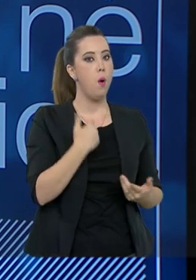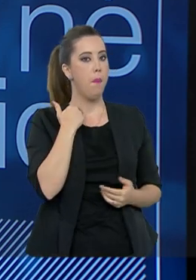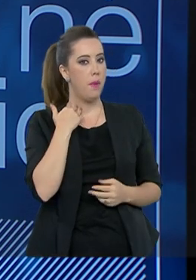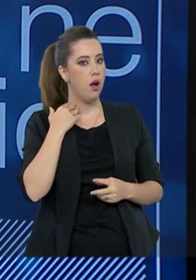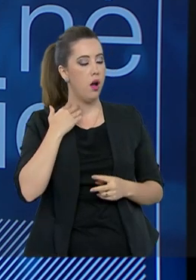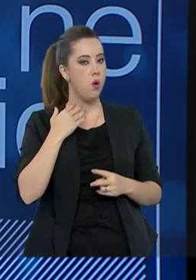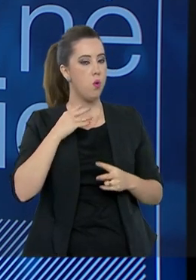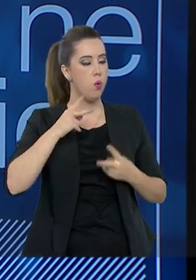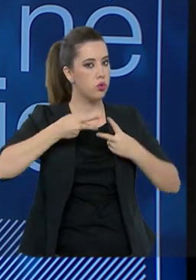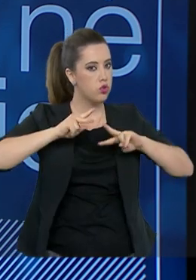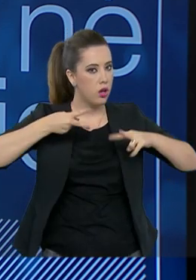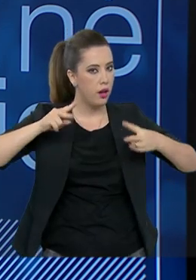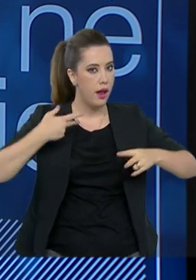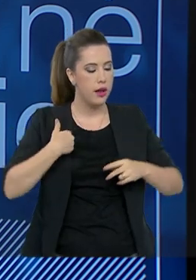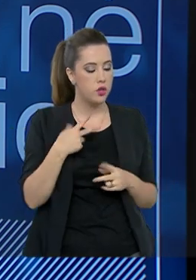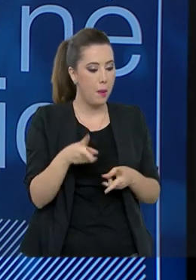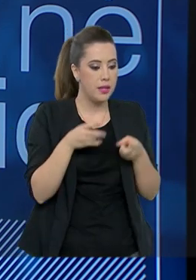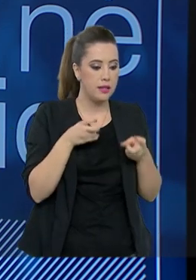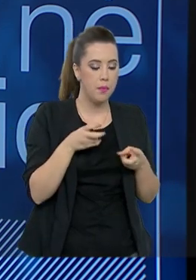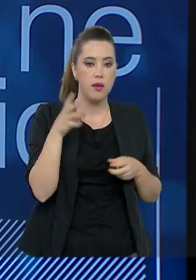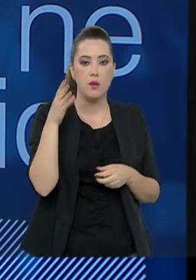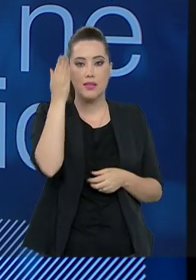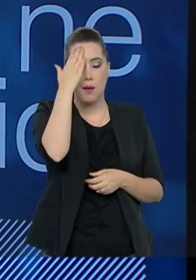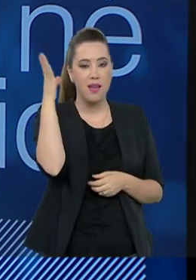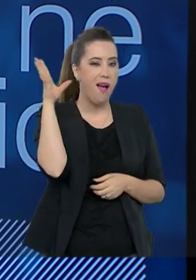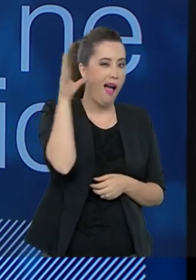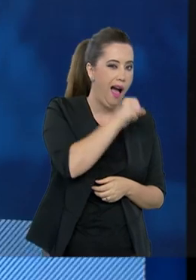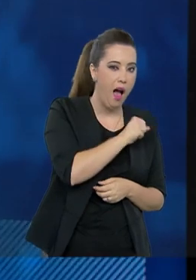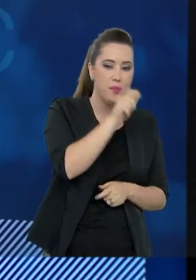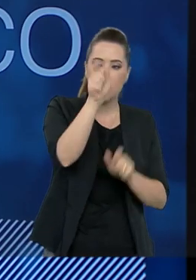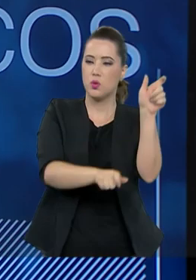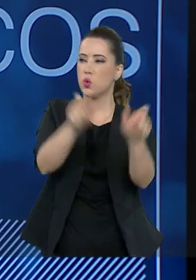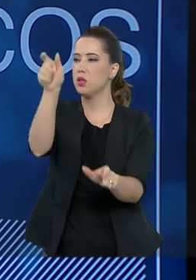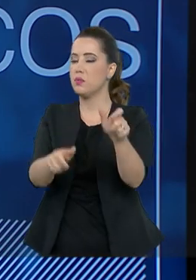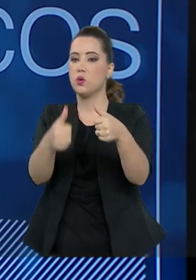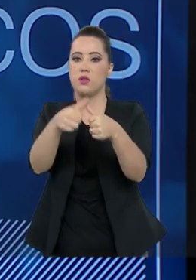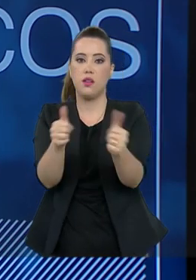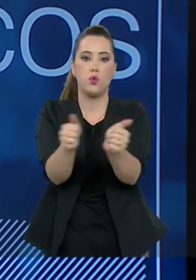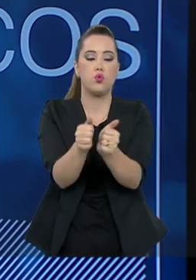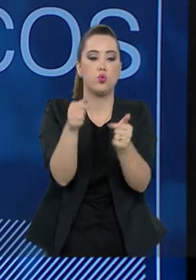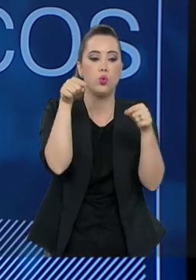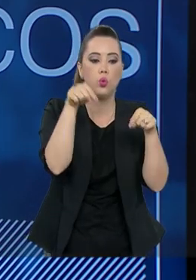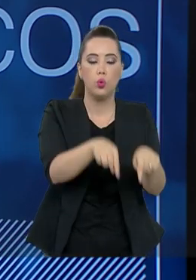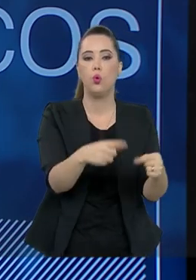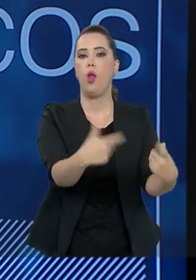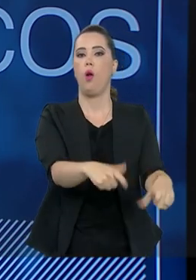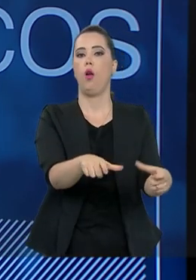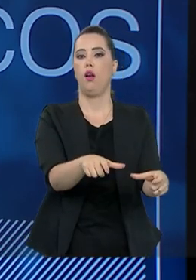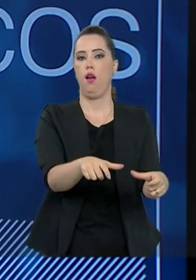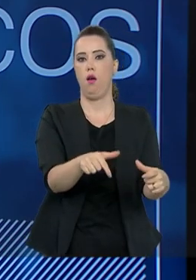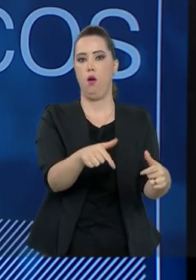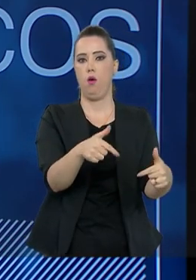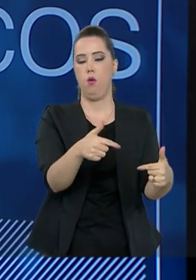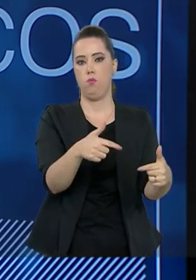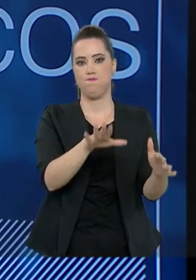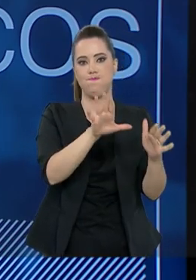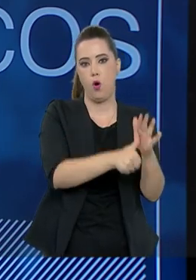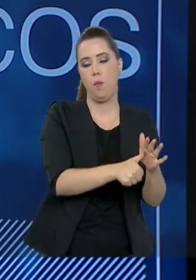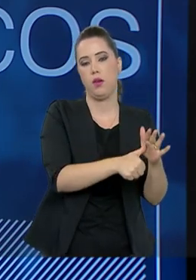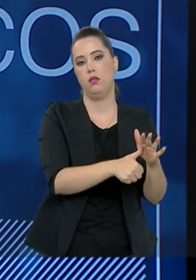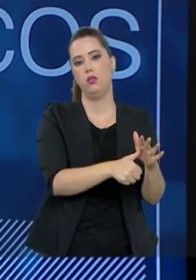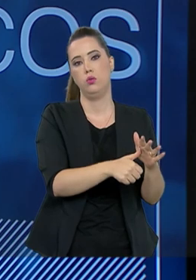apenas a identificação imediata daquelas pessoas naquele local ali, que atuaram em Foz do